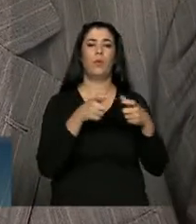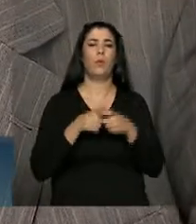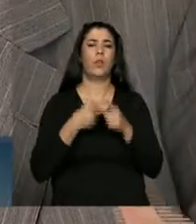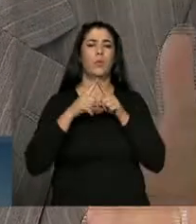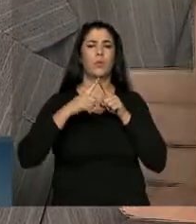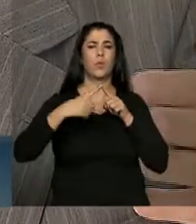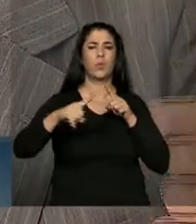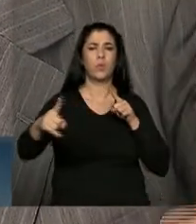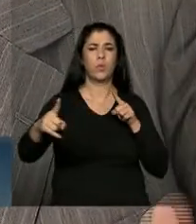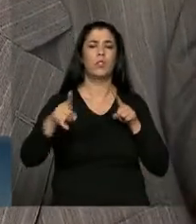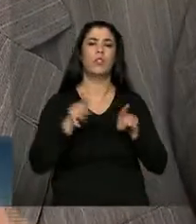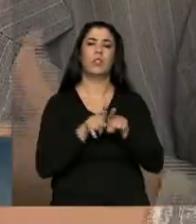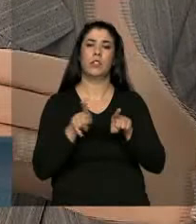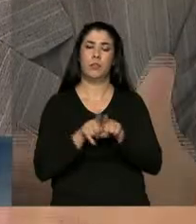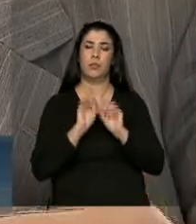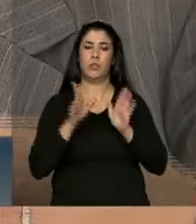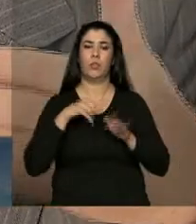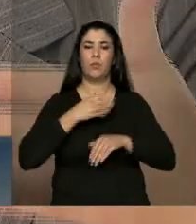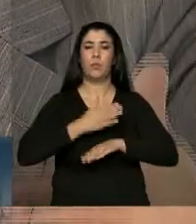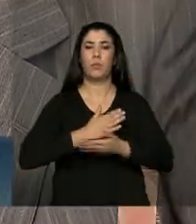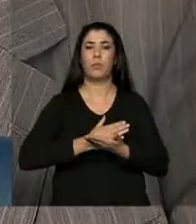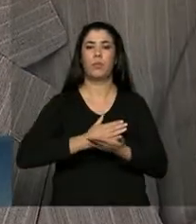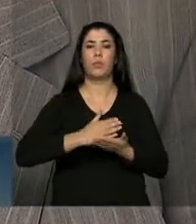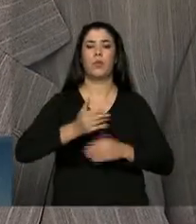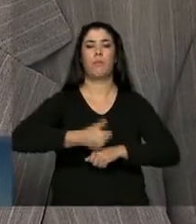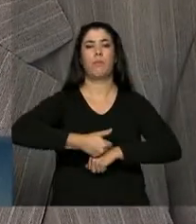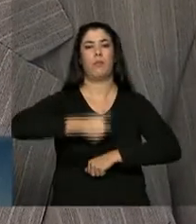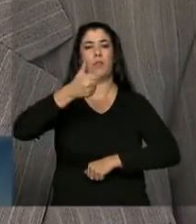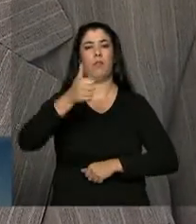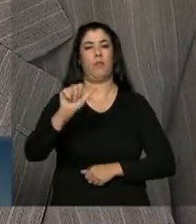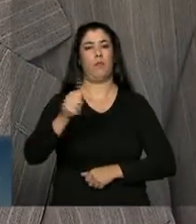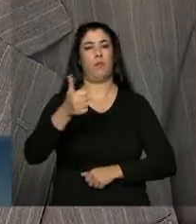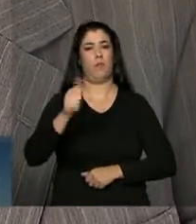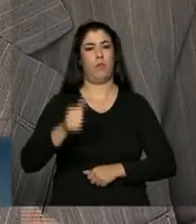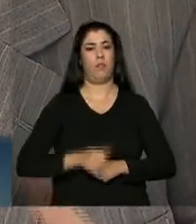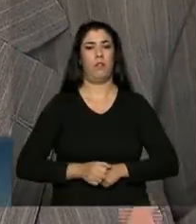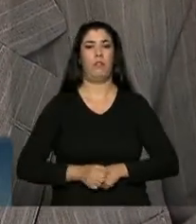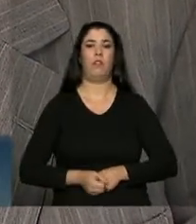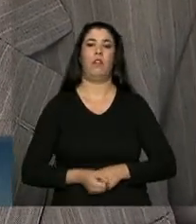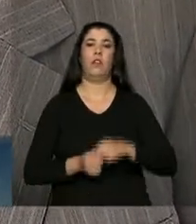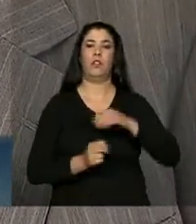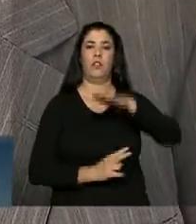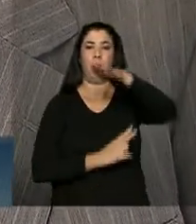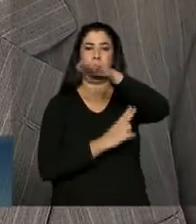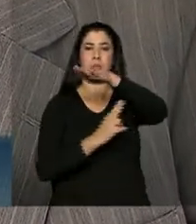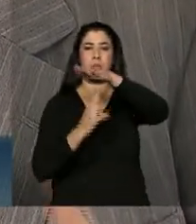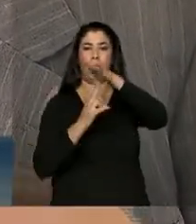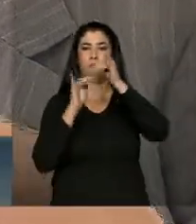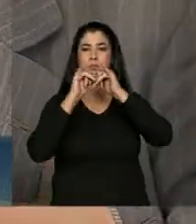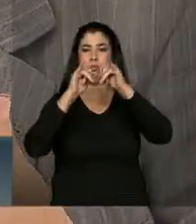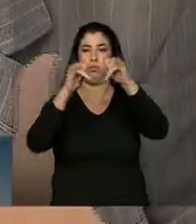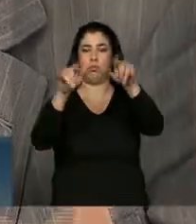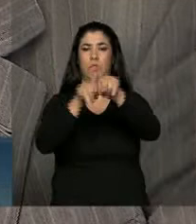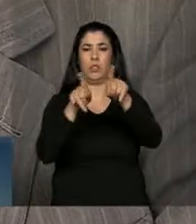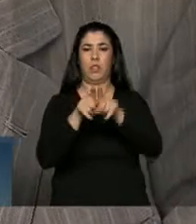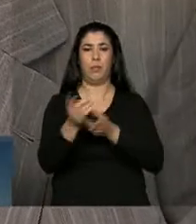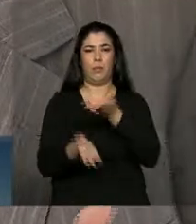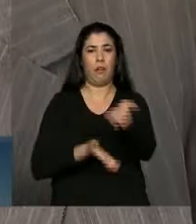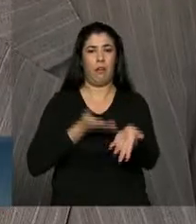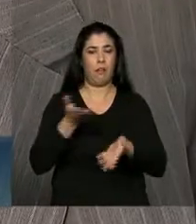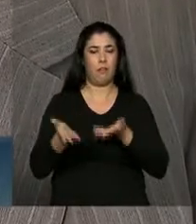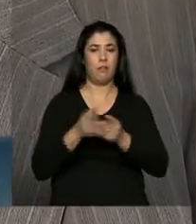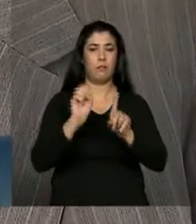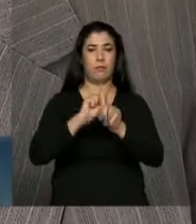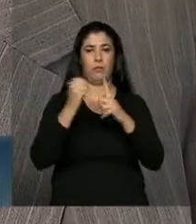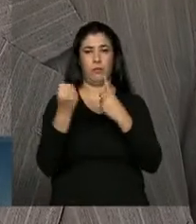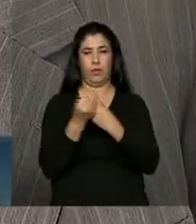isolados agora estamos melhorando a qualidade da extensão de rede e melhorando também a relação social